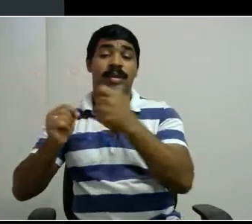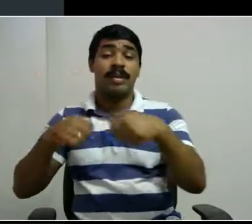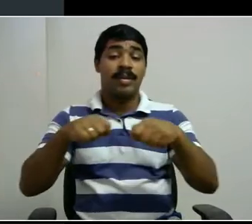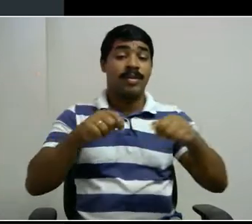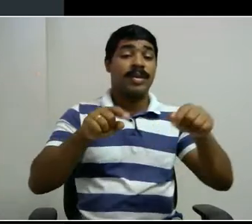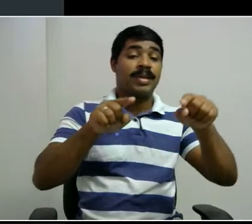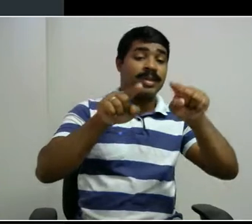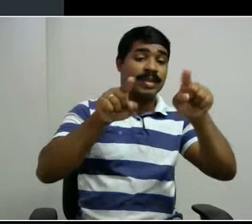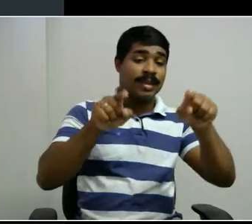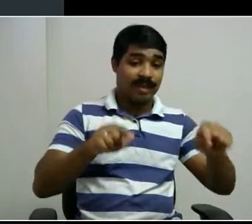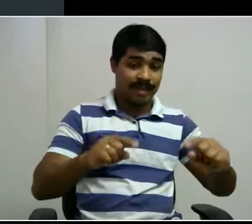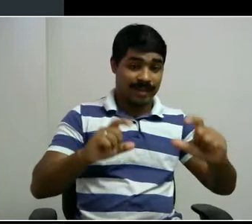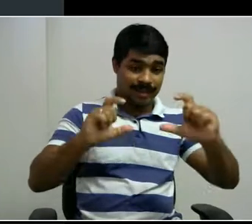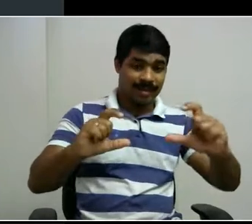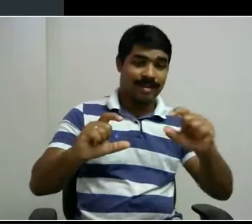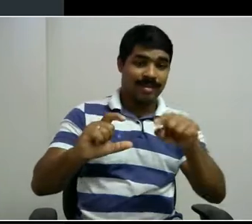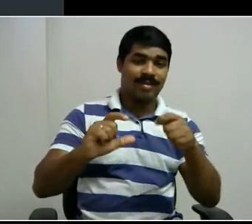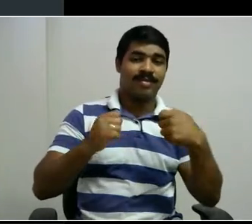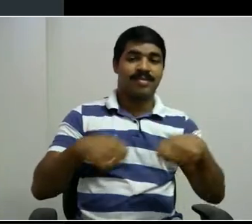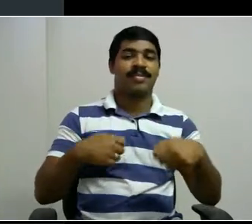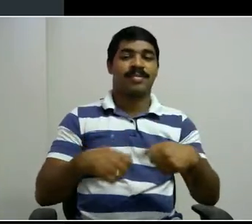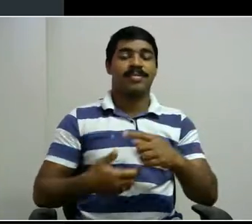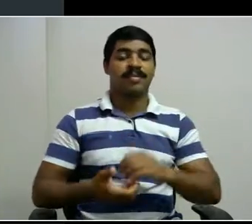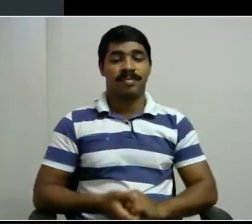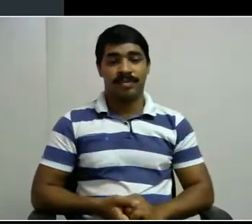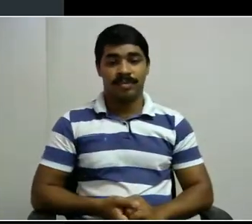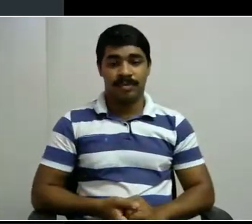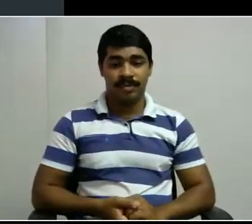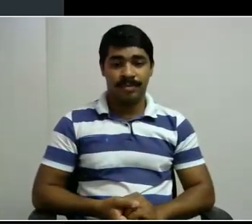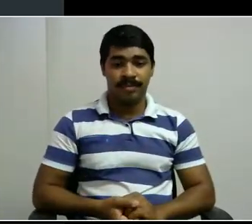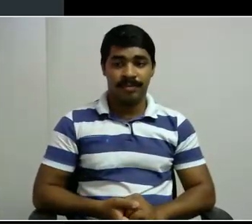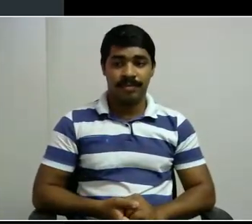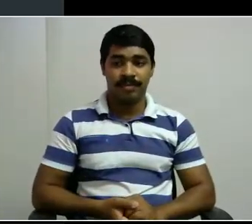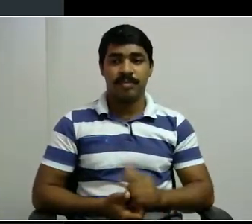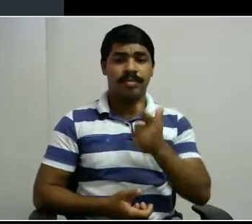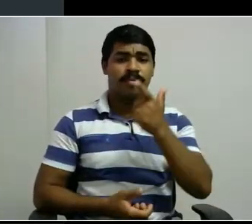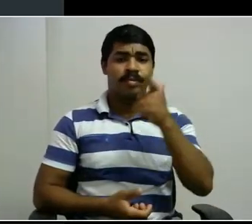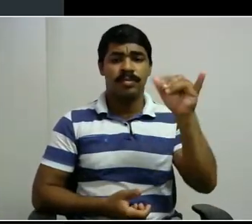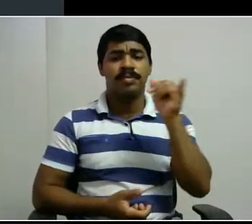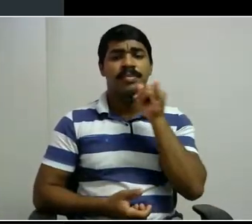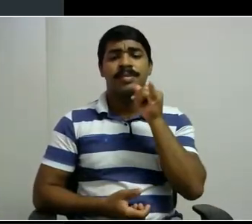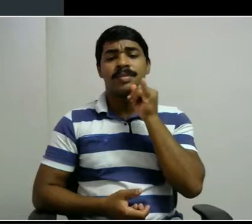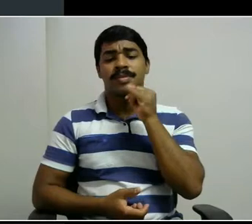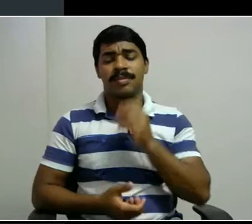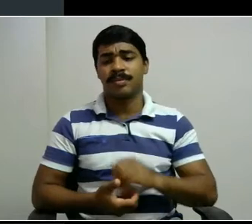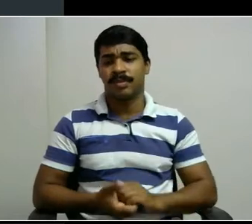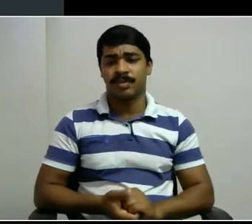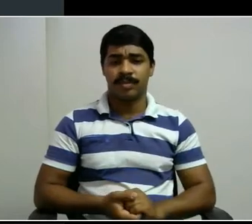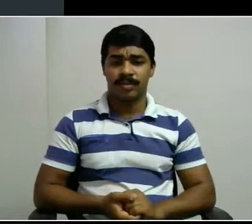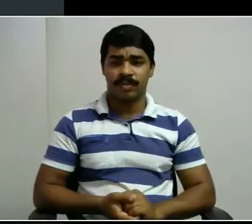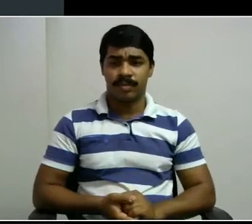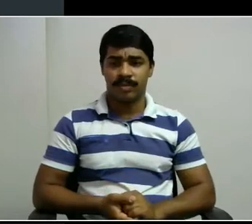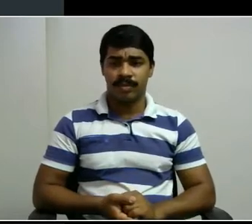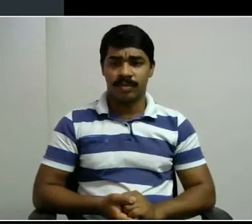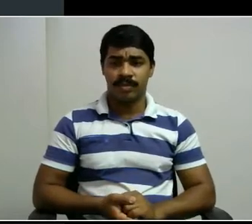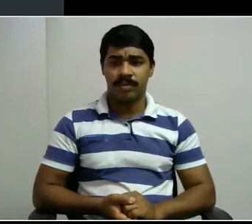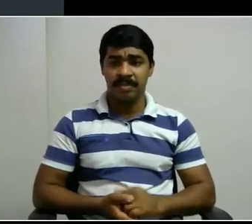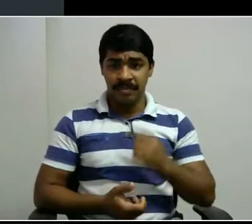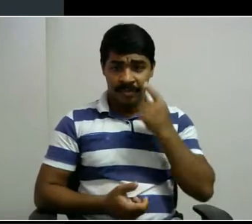tabelinha aqui, ó. Tá? Bora ver aqui mais um exemplo. Fazer o estudo do sinal da